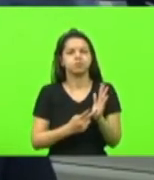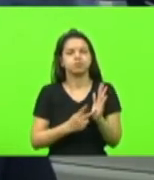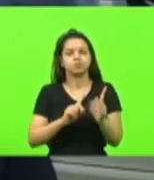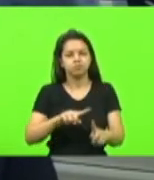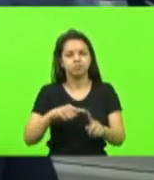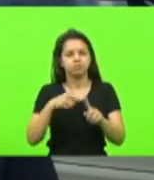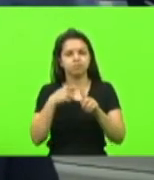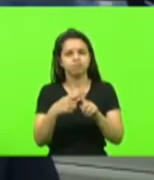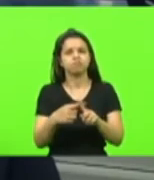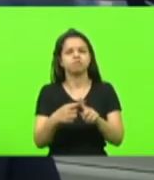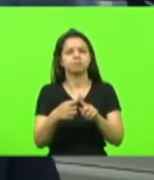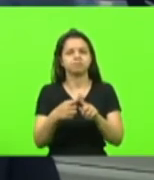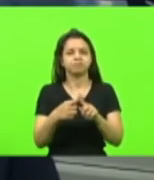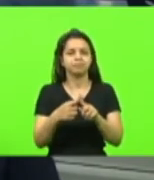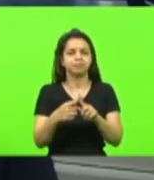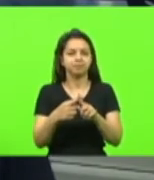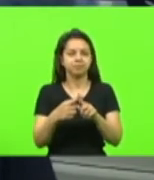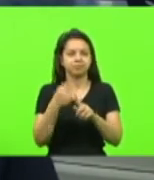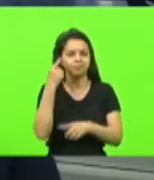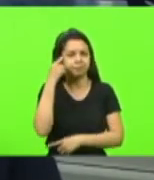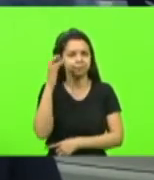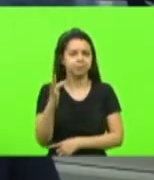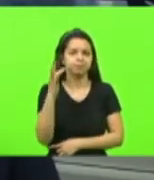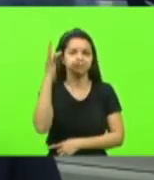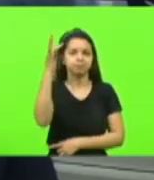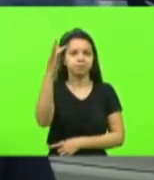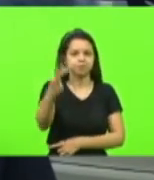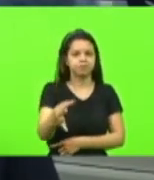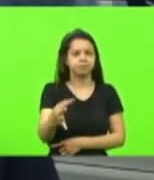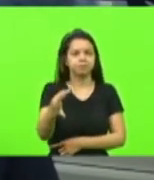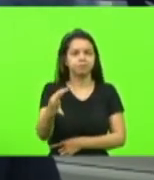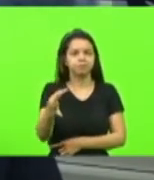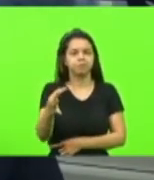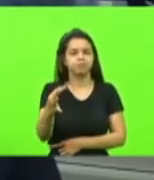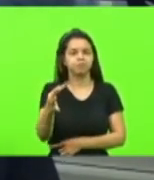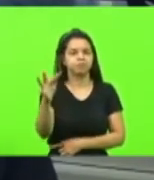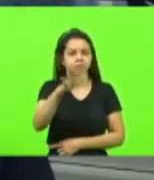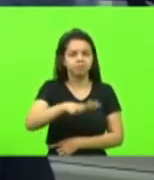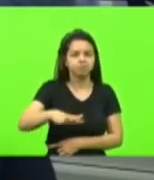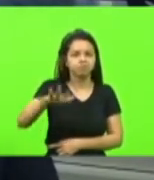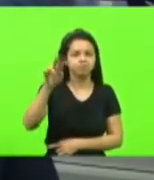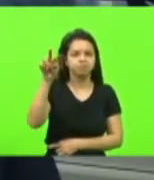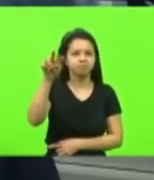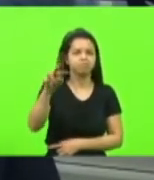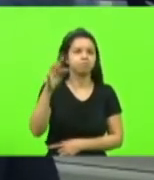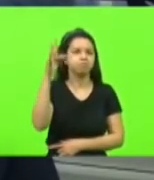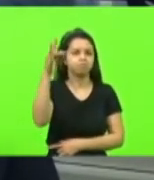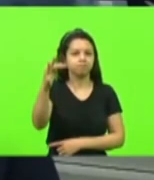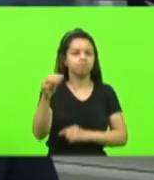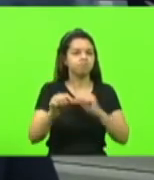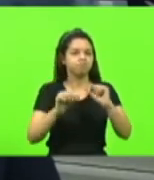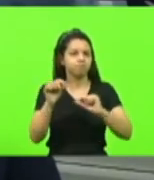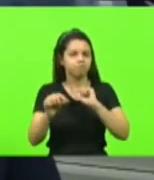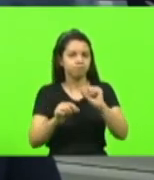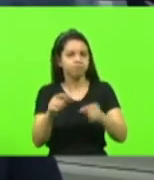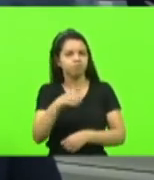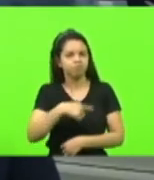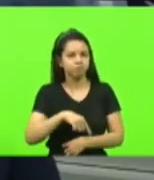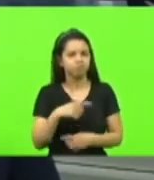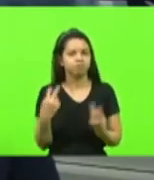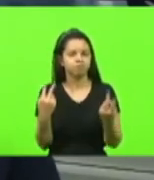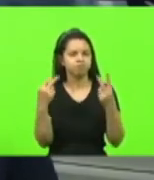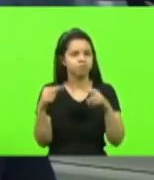ainda, do ponto de vista de futuro, de perspectiva. Então, acho que nós temos que olhar, sim, para